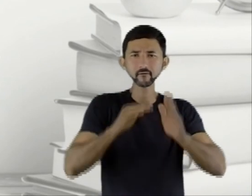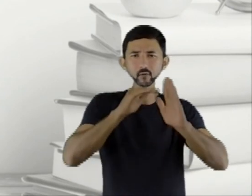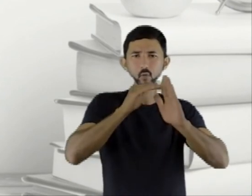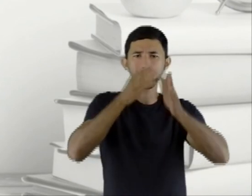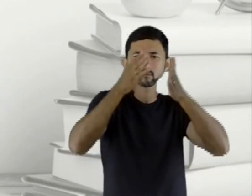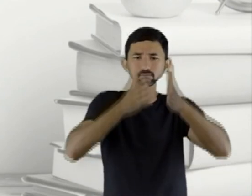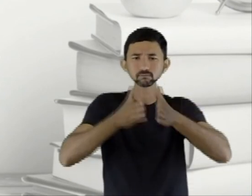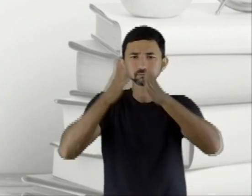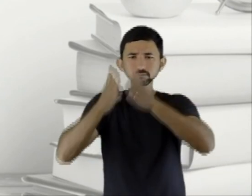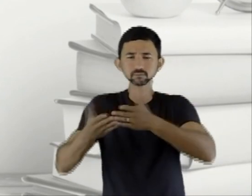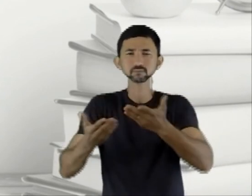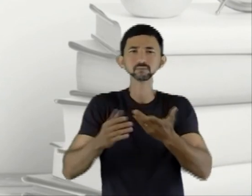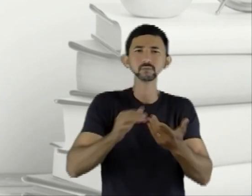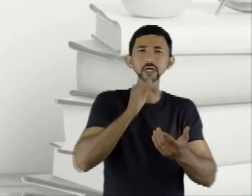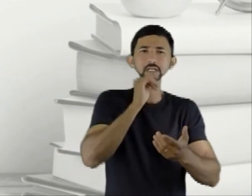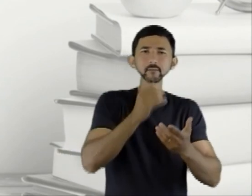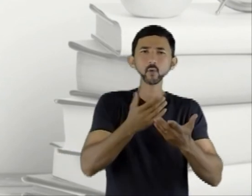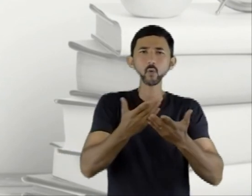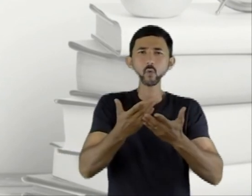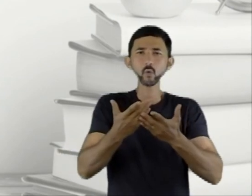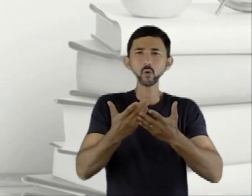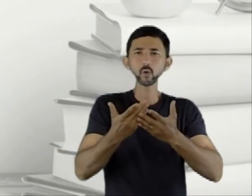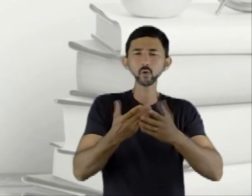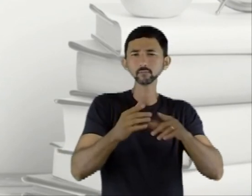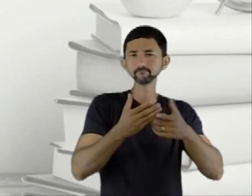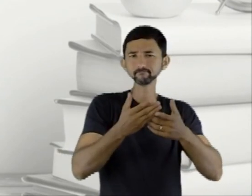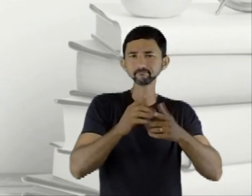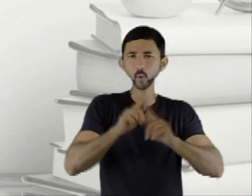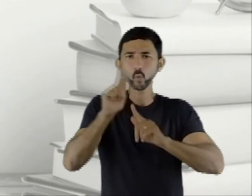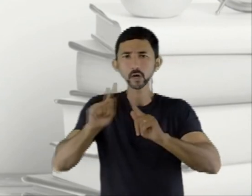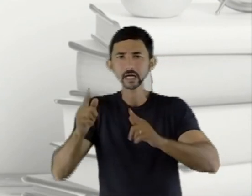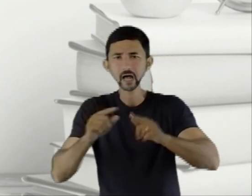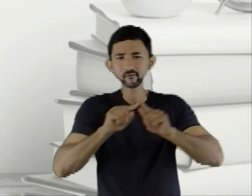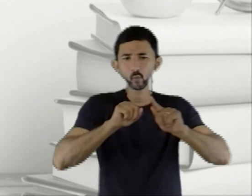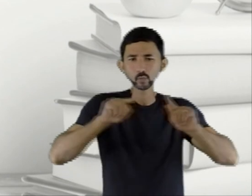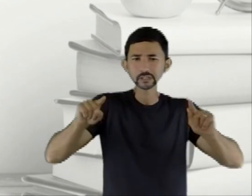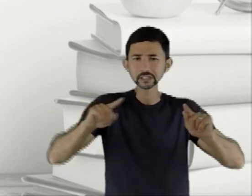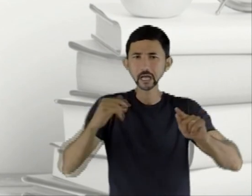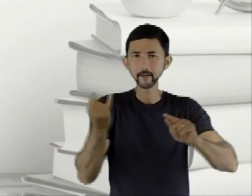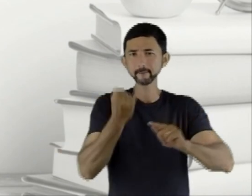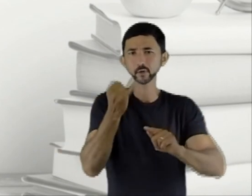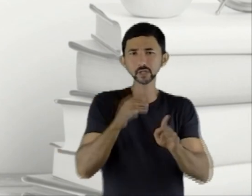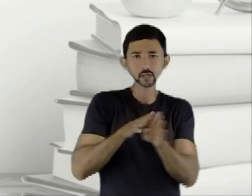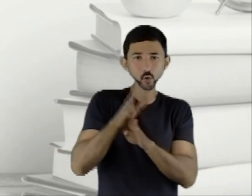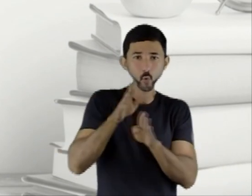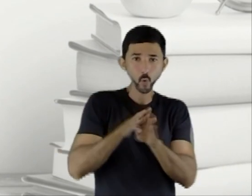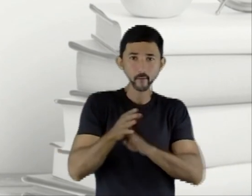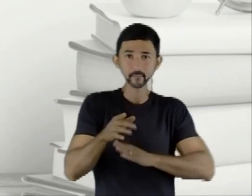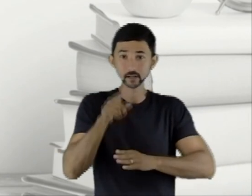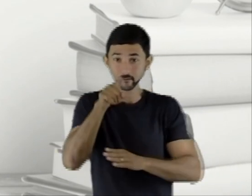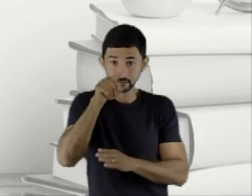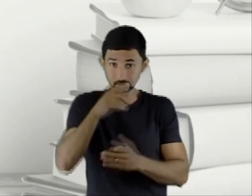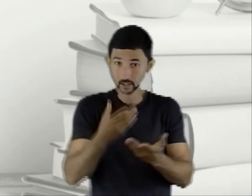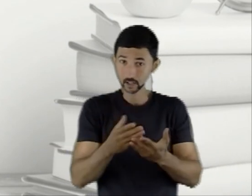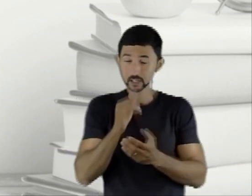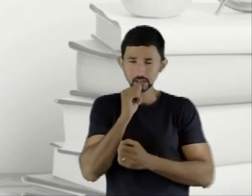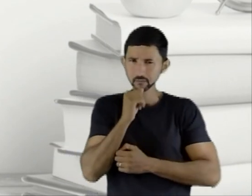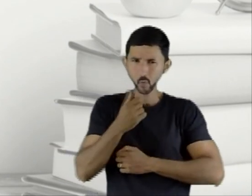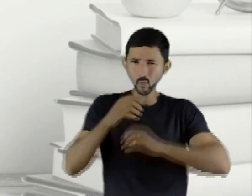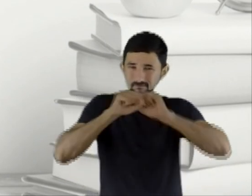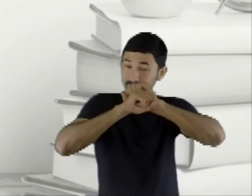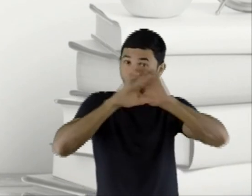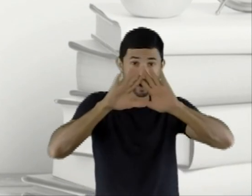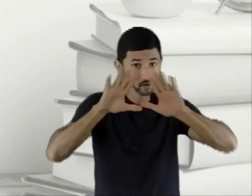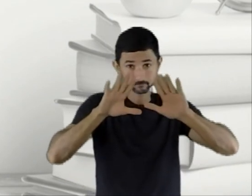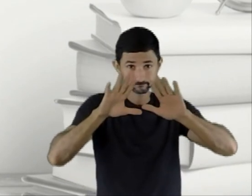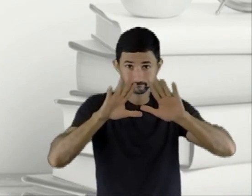mais importante, quando é que um gráfico de linha é mais importante. Então, eu recomendo que você, se não ficou muito claro, reveja esse